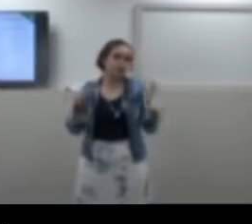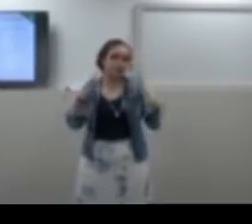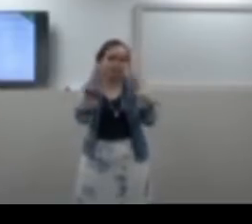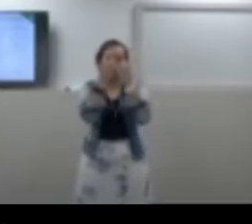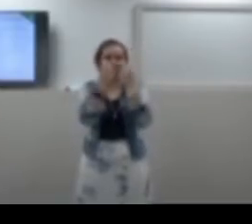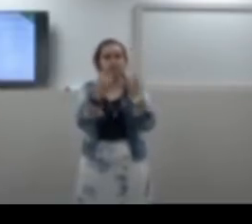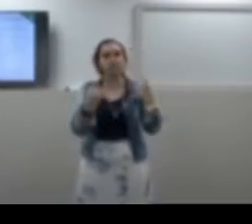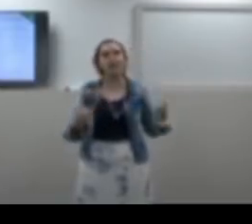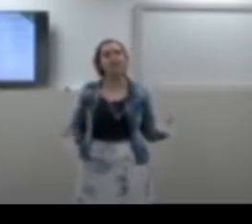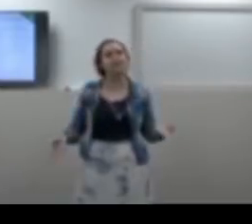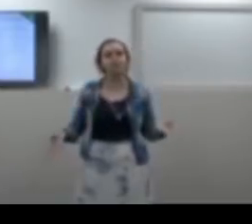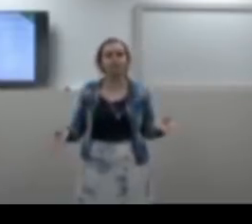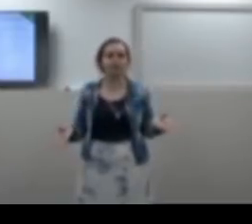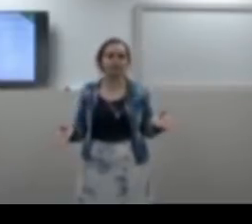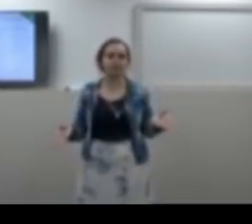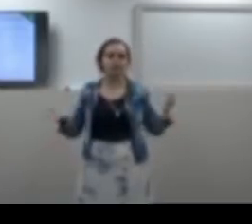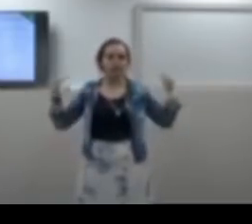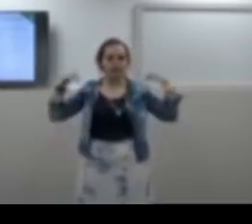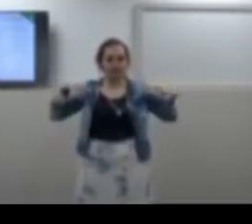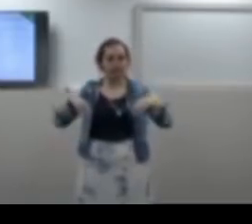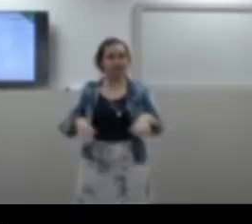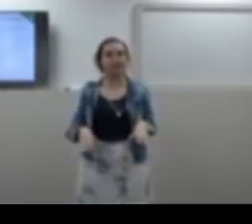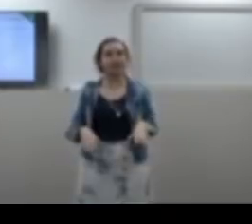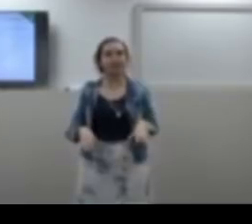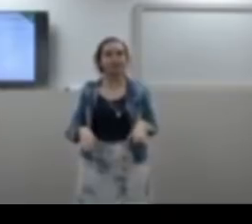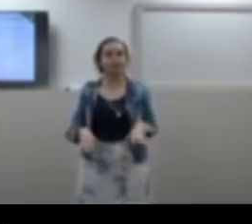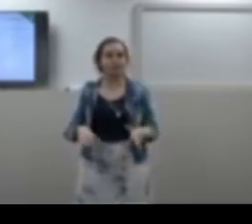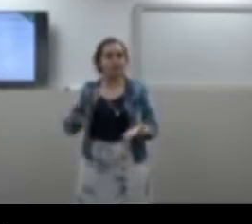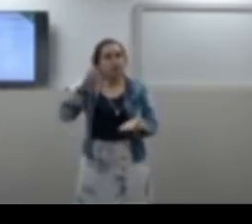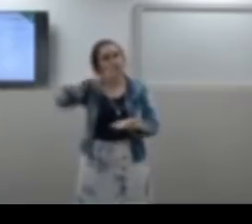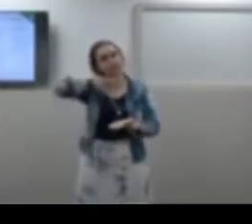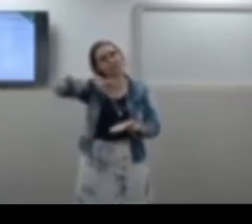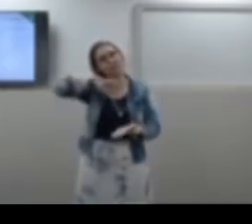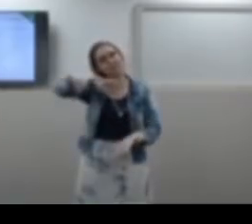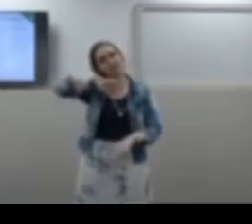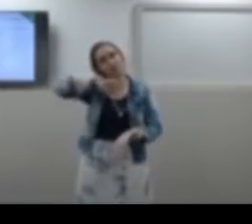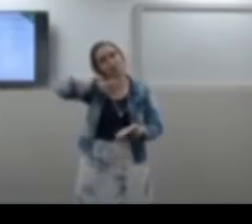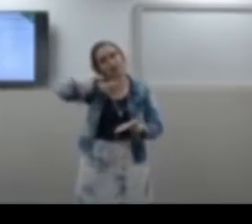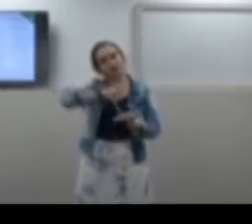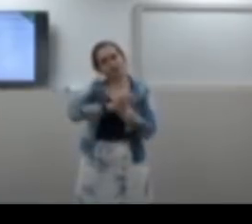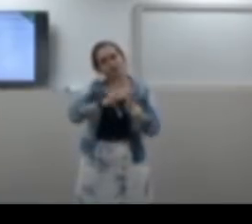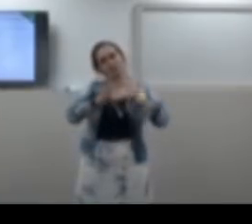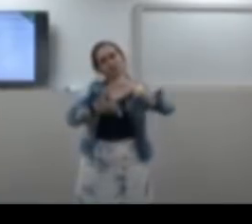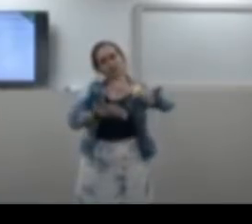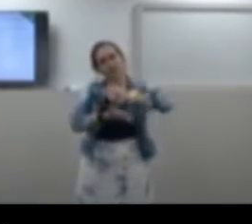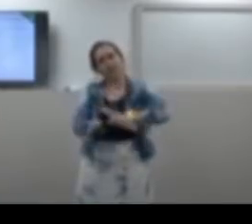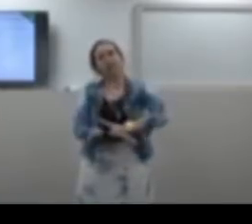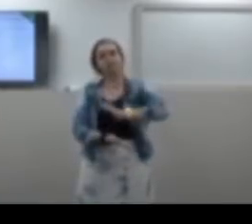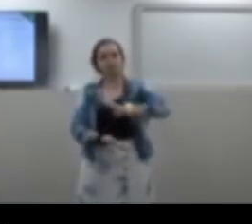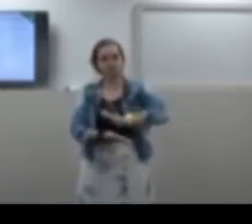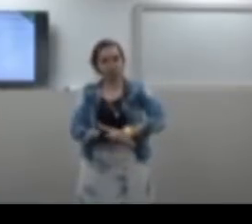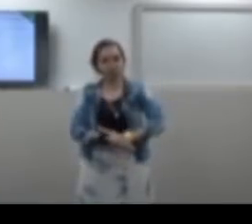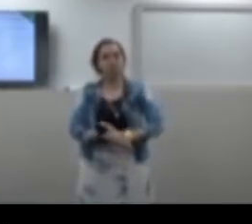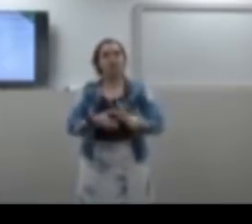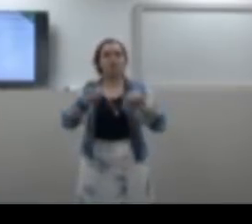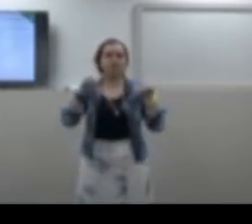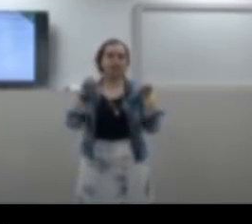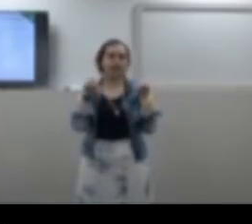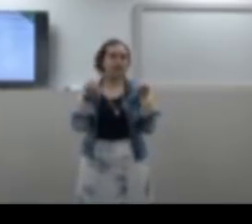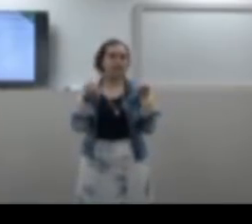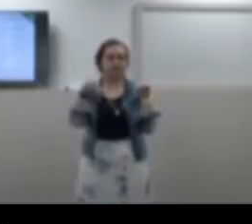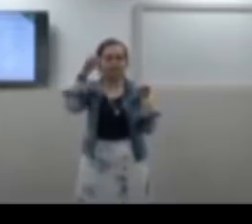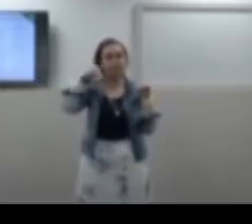naturalmente fofinho, então elas não precisam de raízes muito fortes para poder penetrar no solo. Quando você faz essa compactação, que você aperta o